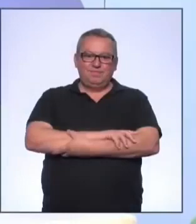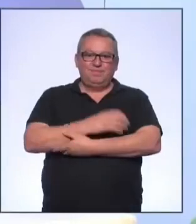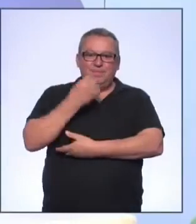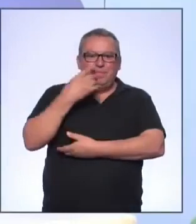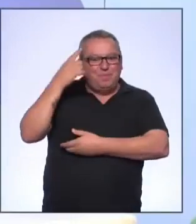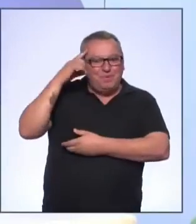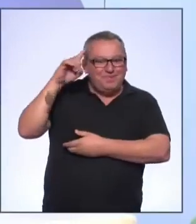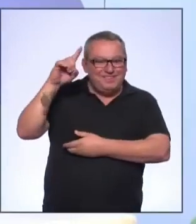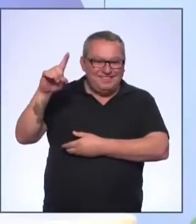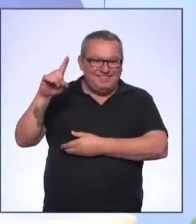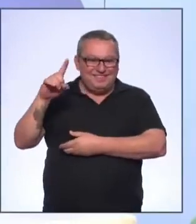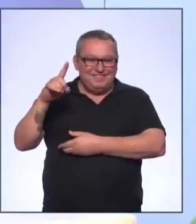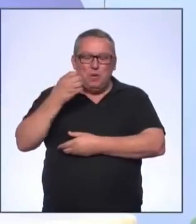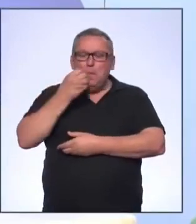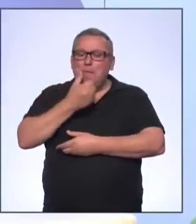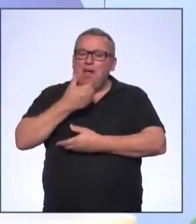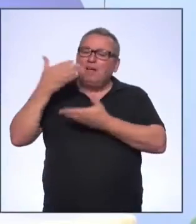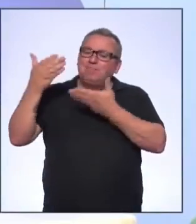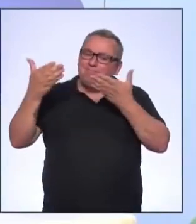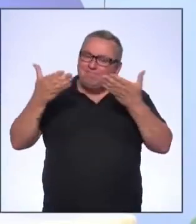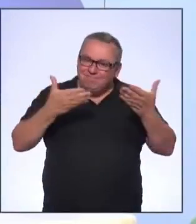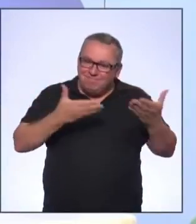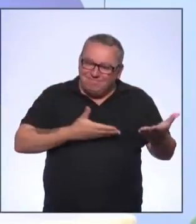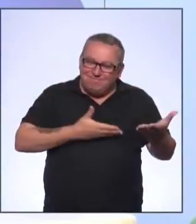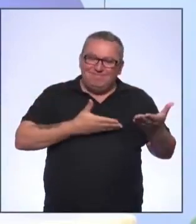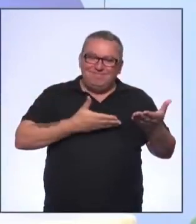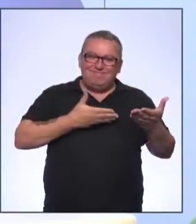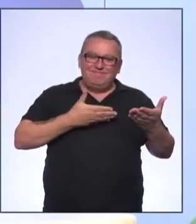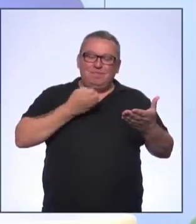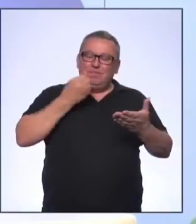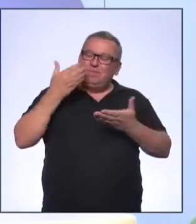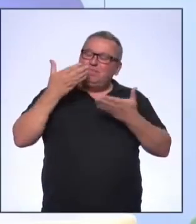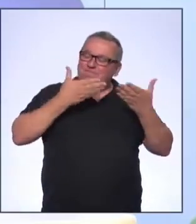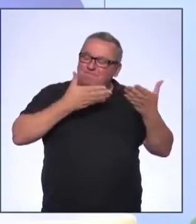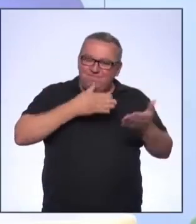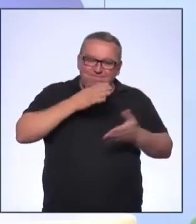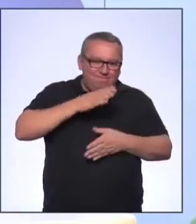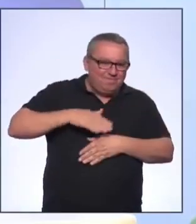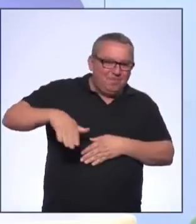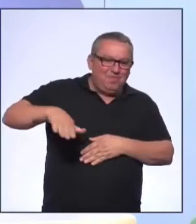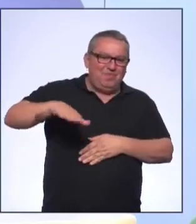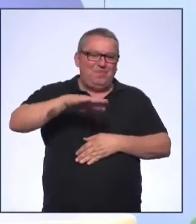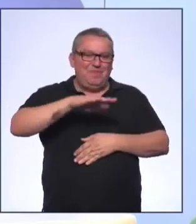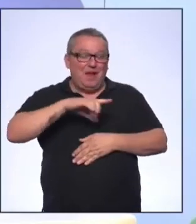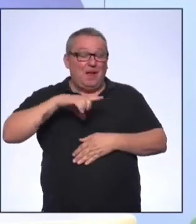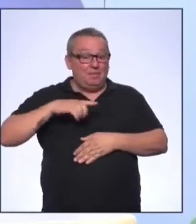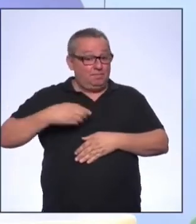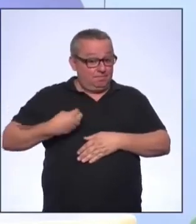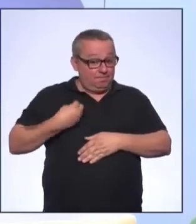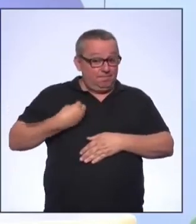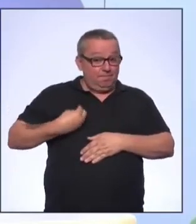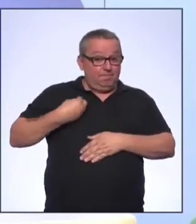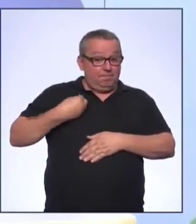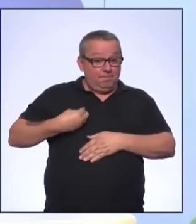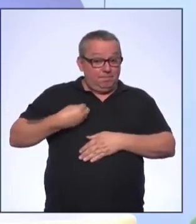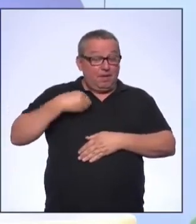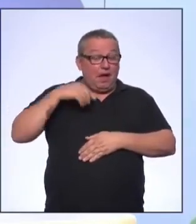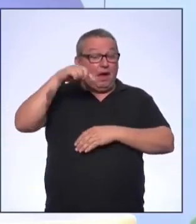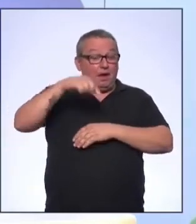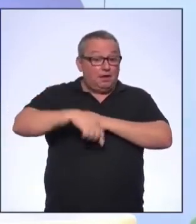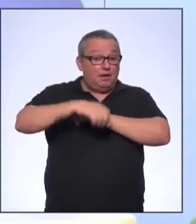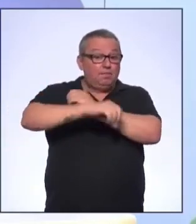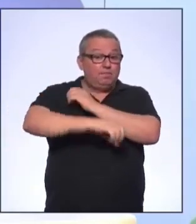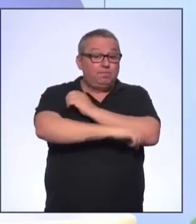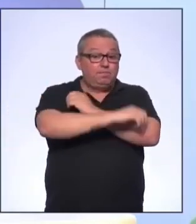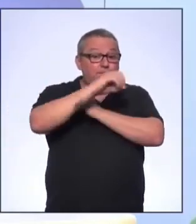Bom dia, sejam muito bem-vindos, muito bem-vindas. Estamos ao vivo, direto do Centro de